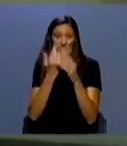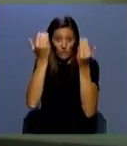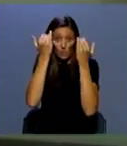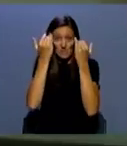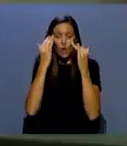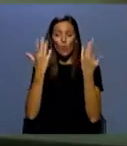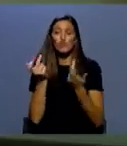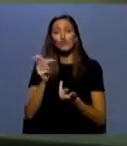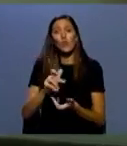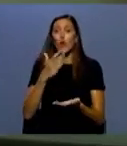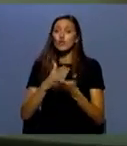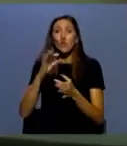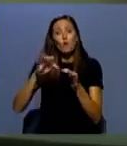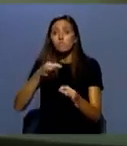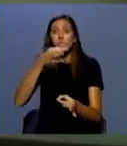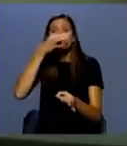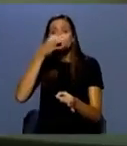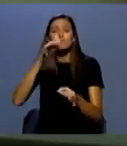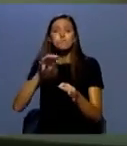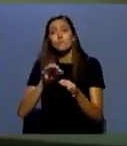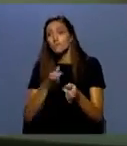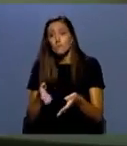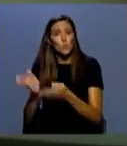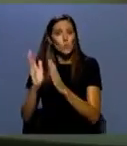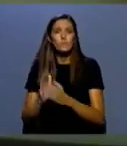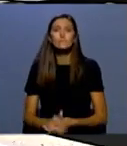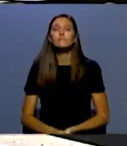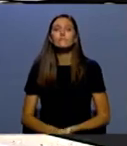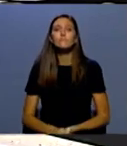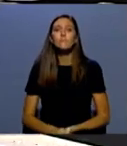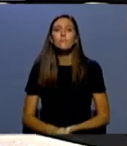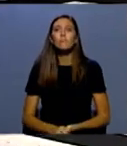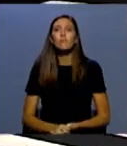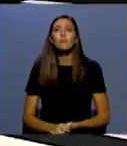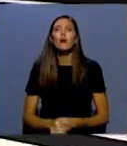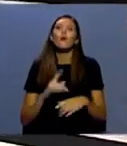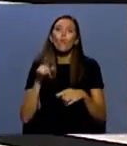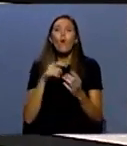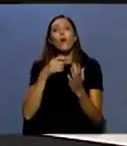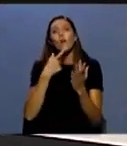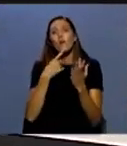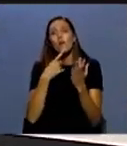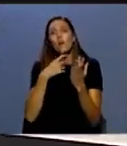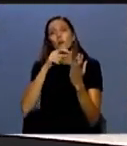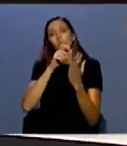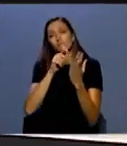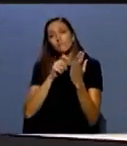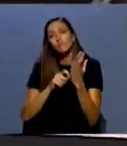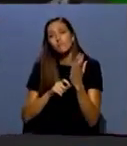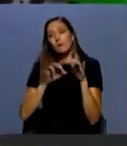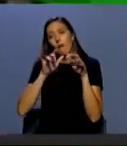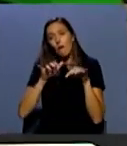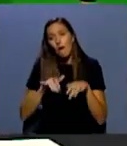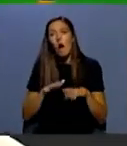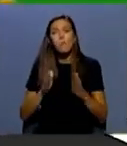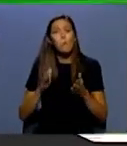quando chegam é só fazer o teste e depois seguirem a sua viagem. Não temos que estar no local a inserir os dados